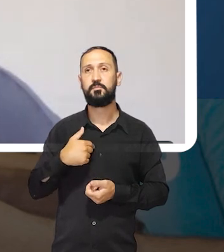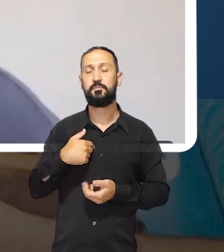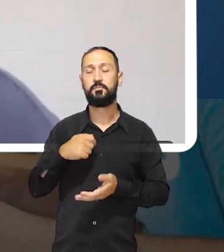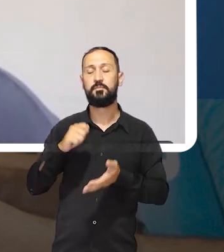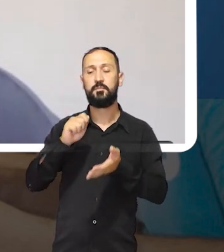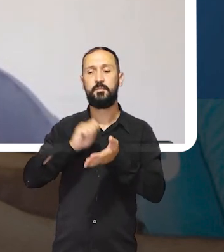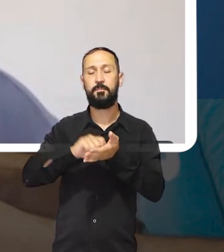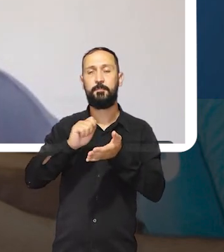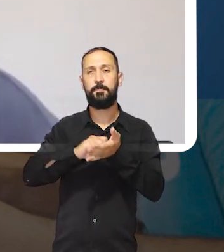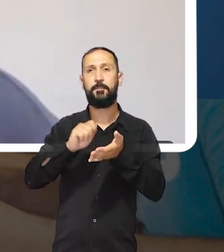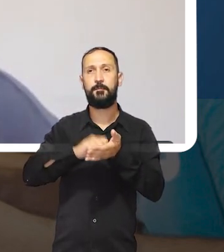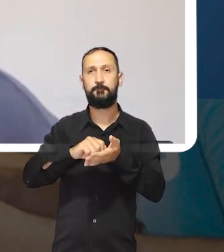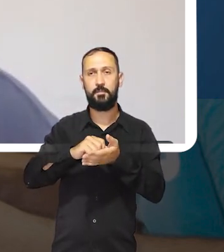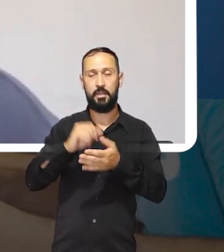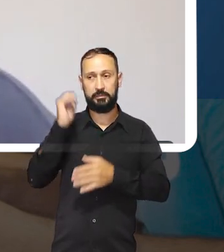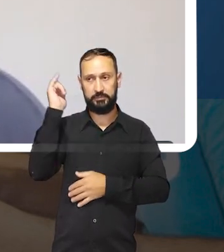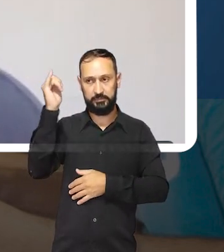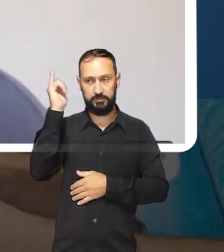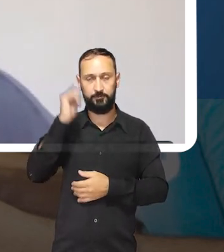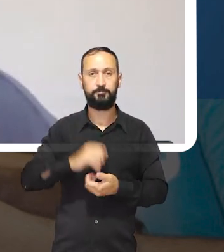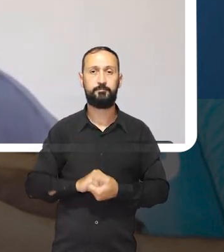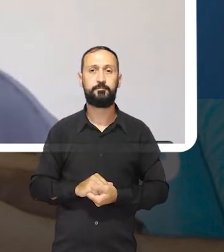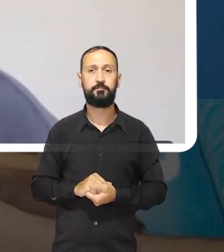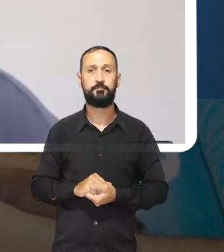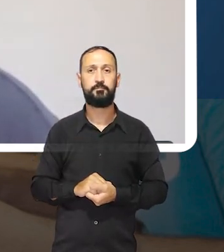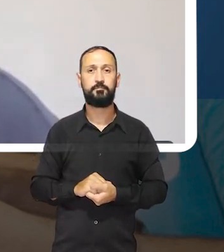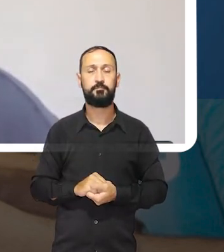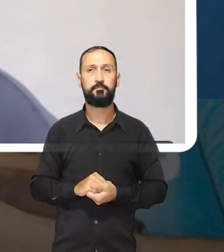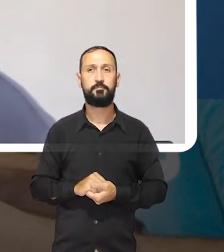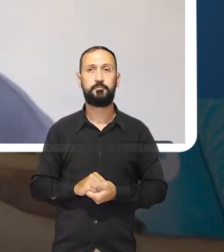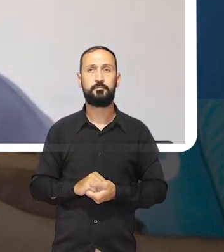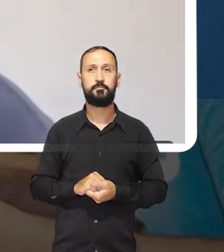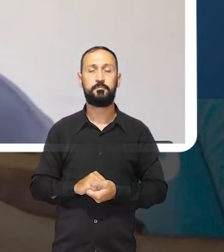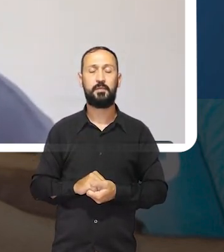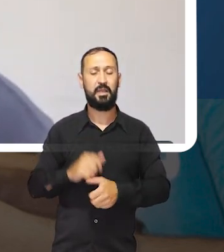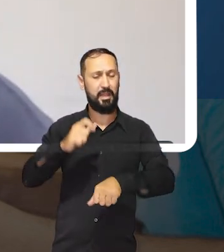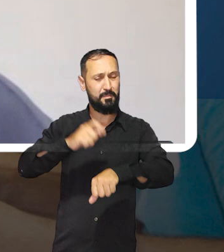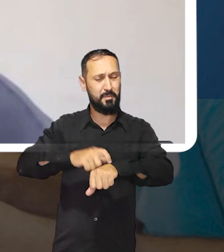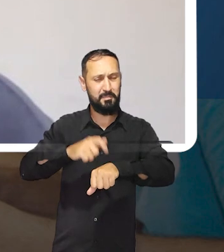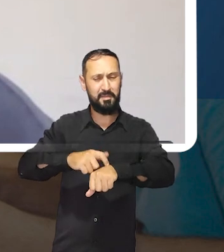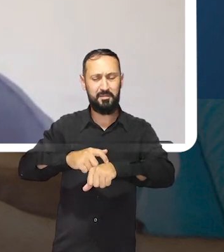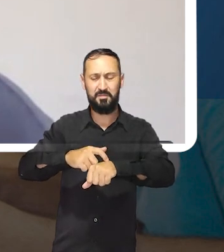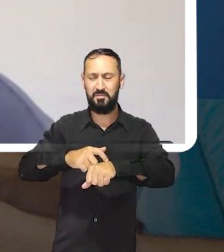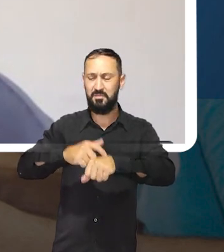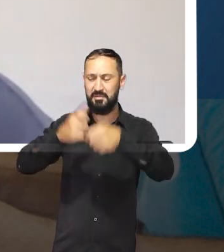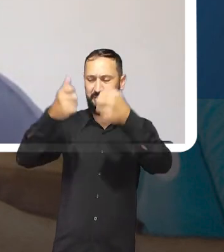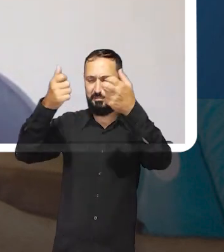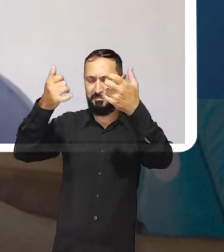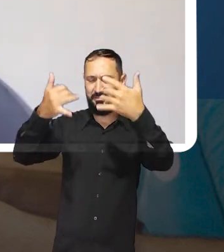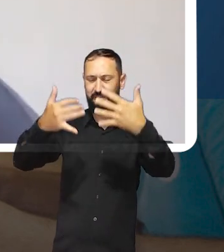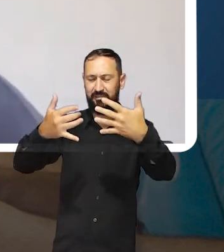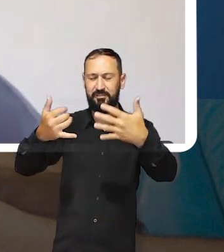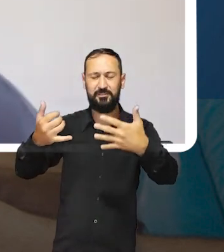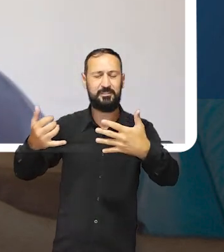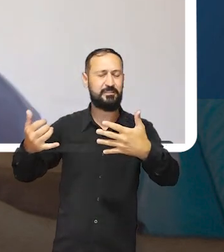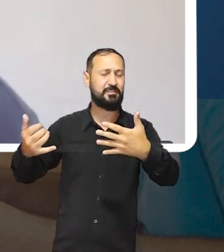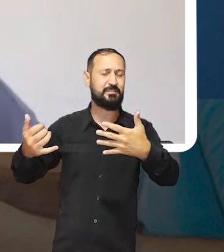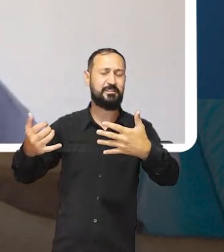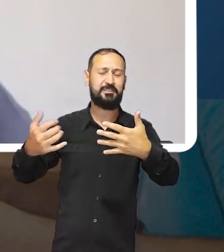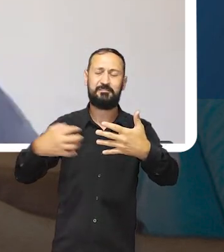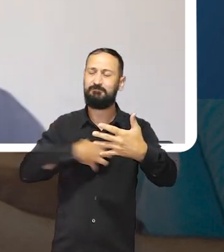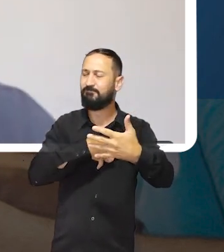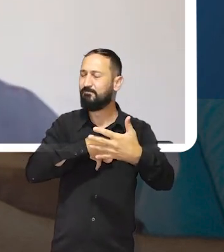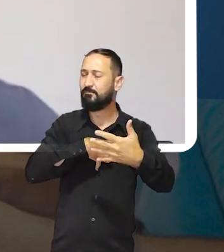eu traço a seguinte narrativa. Descrevendo com desgosto aquele momento, continuou